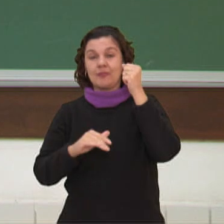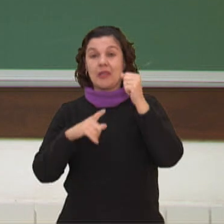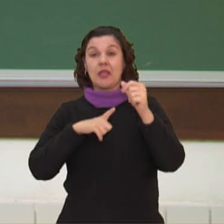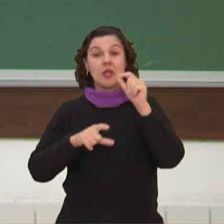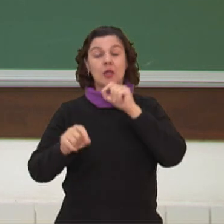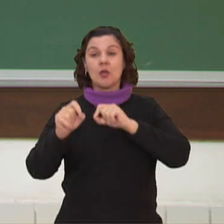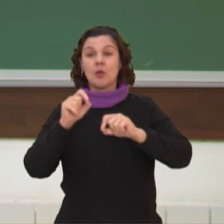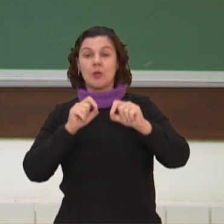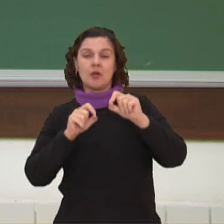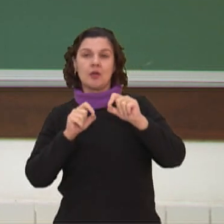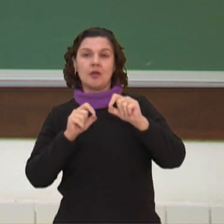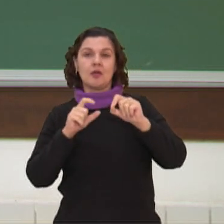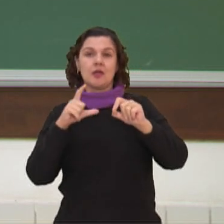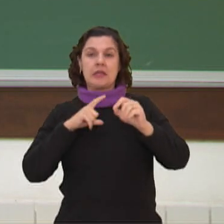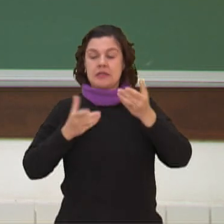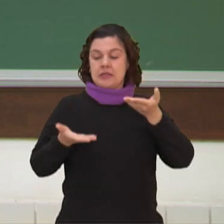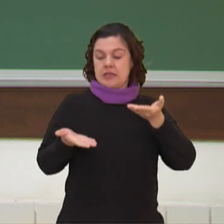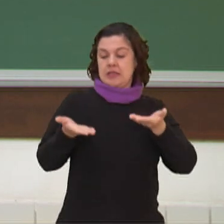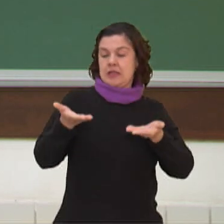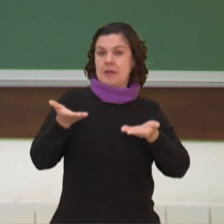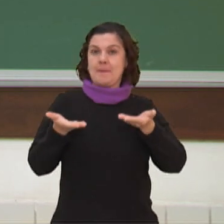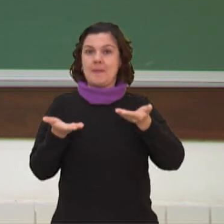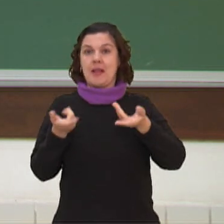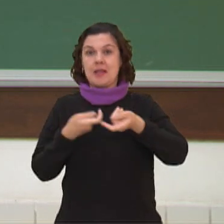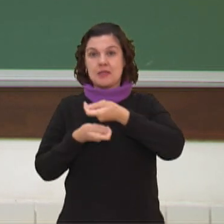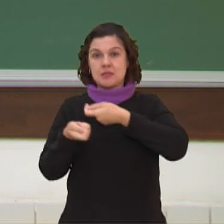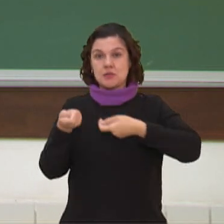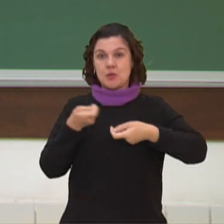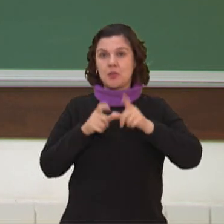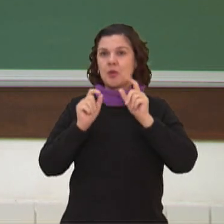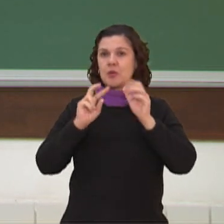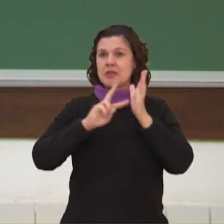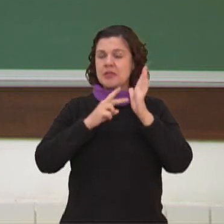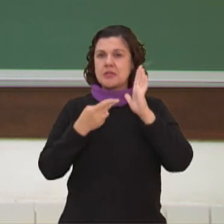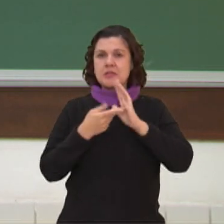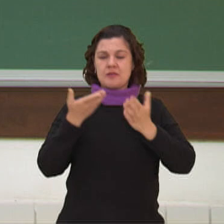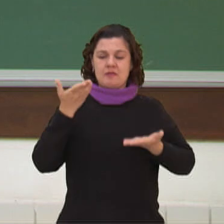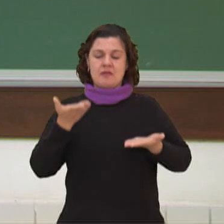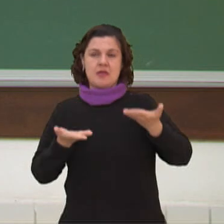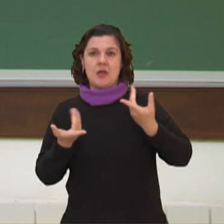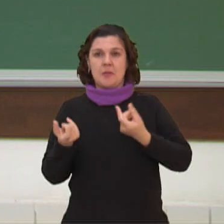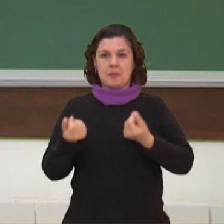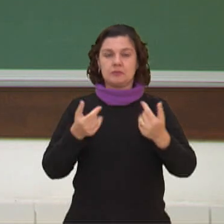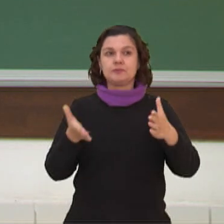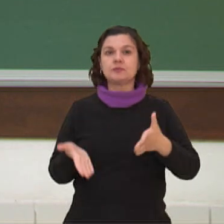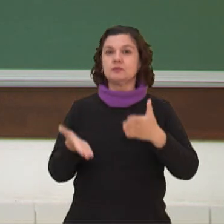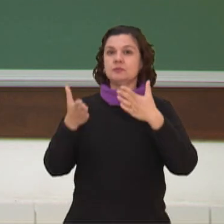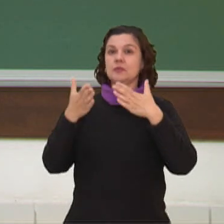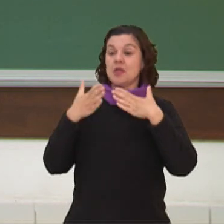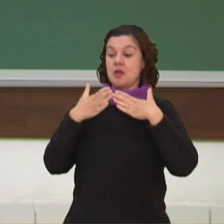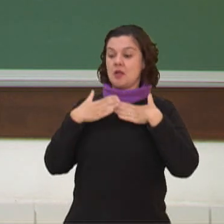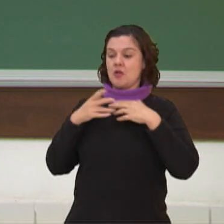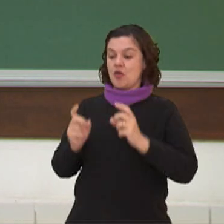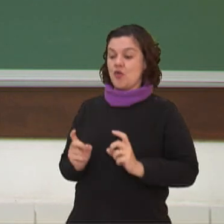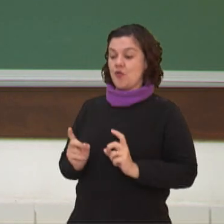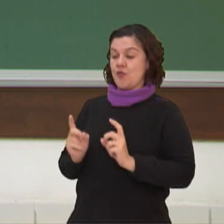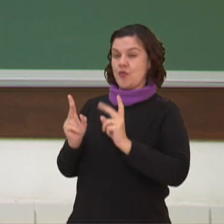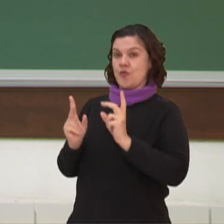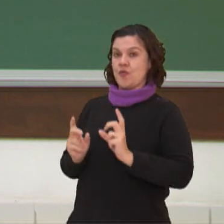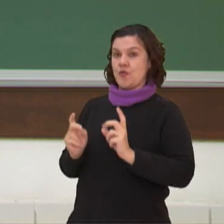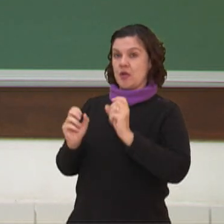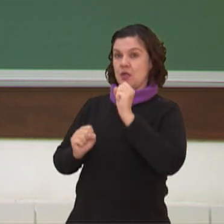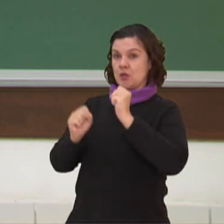Ter a sua balança comercial. Balança comercial é o seguinte: eu vendo